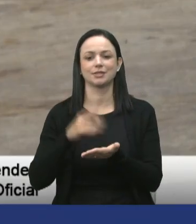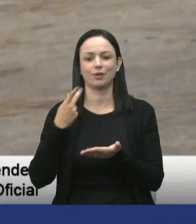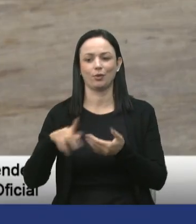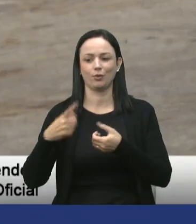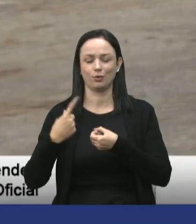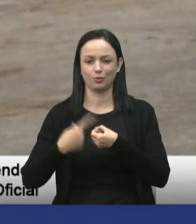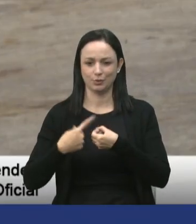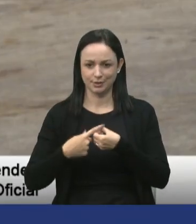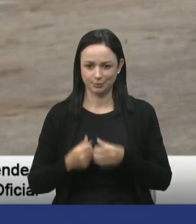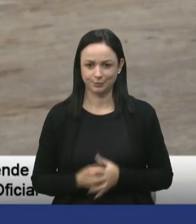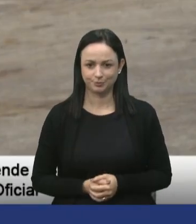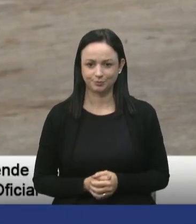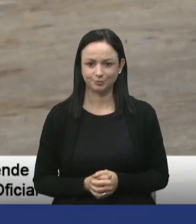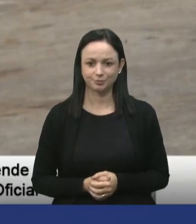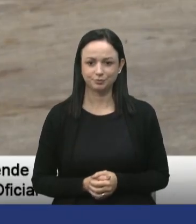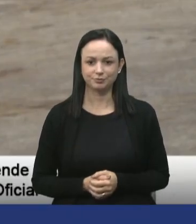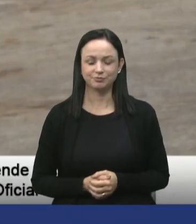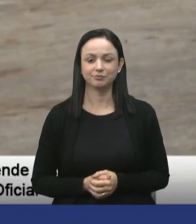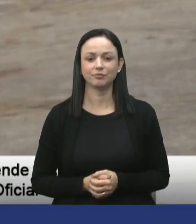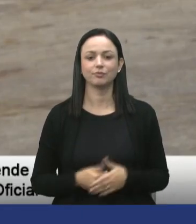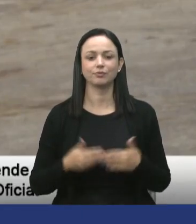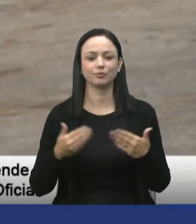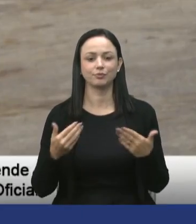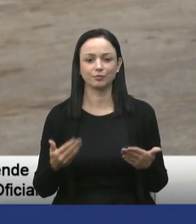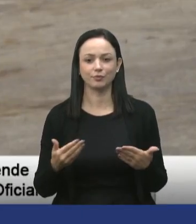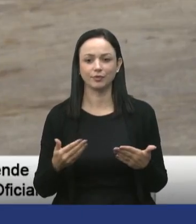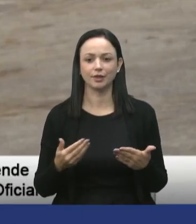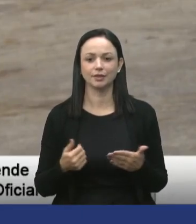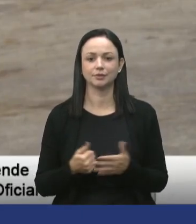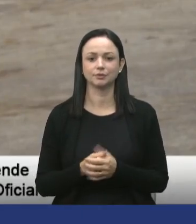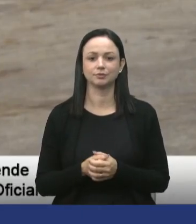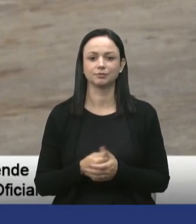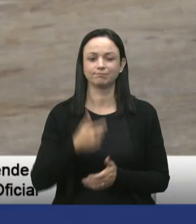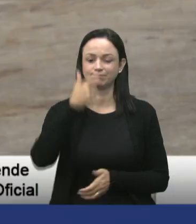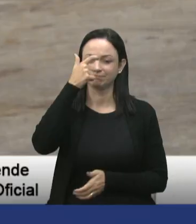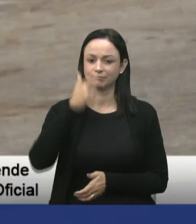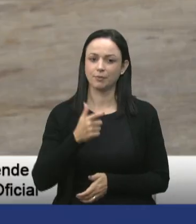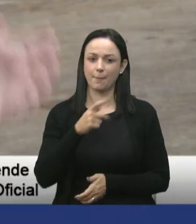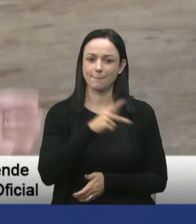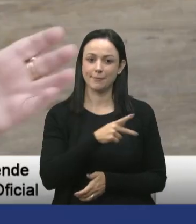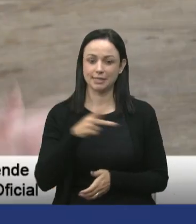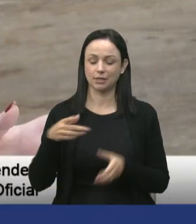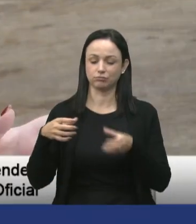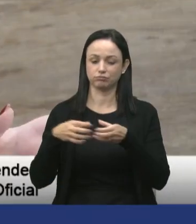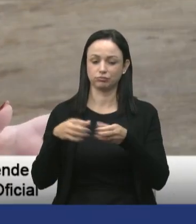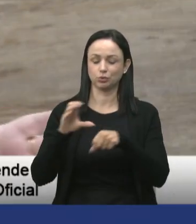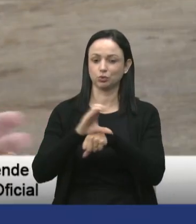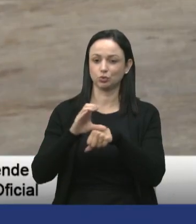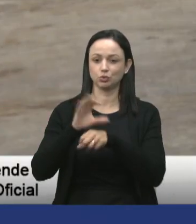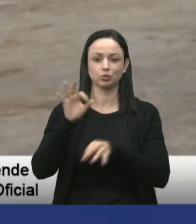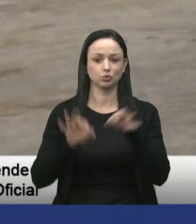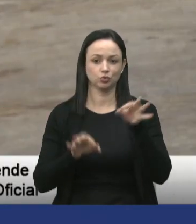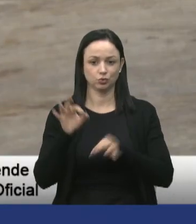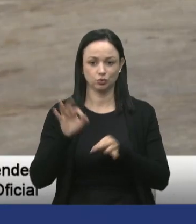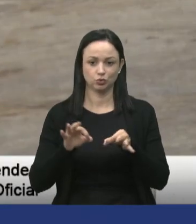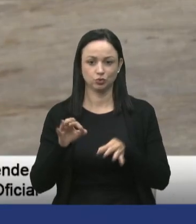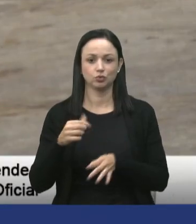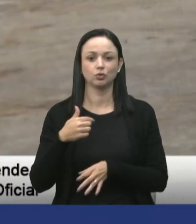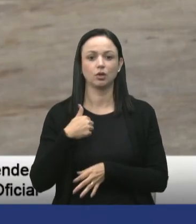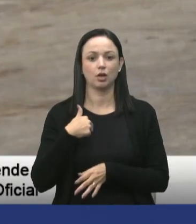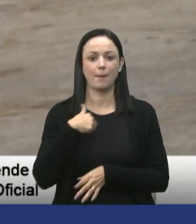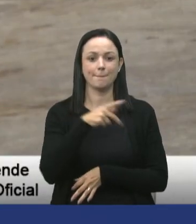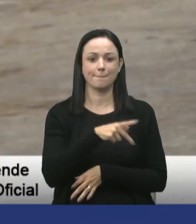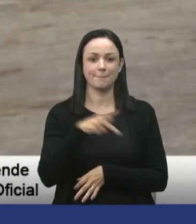município. Na condição de presidente da Comissão de Constituição e Justiça, eu presido